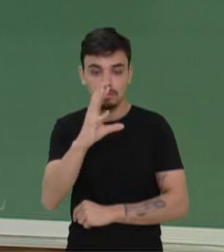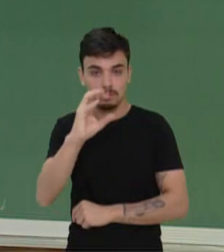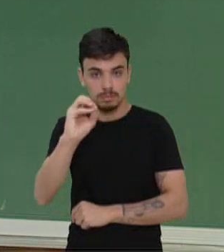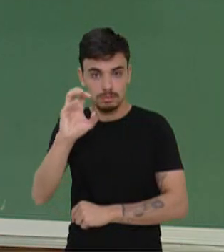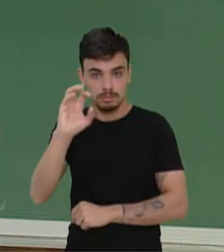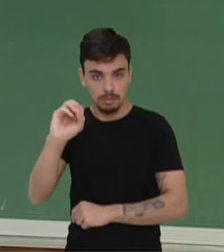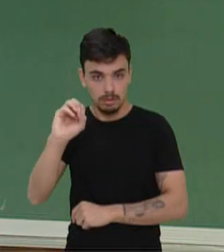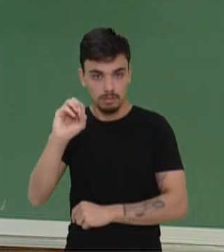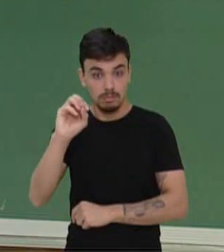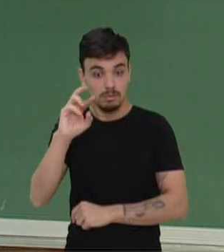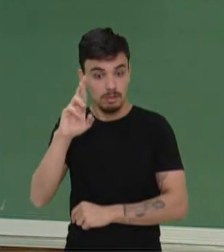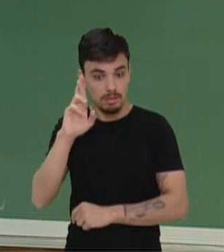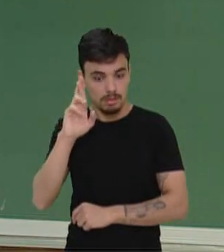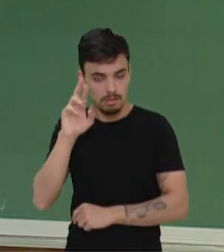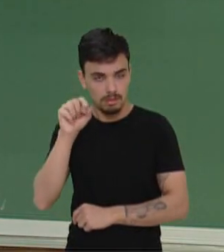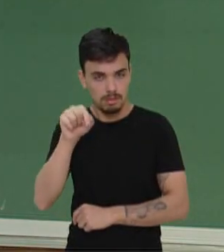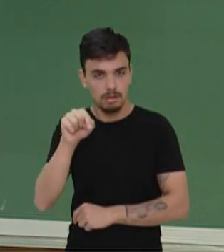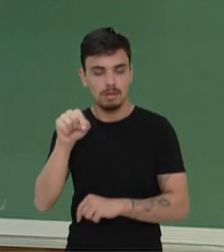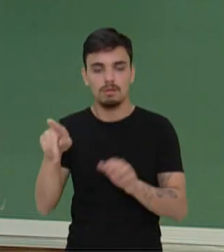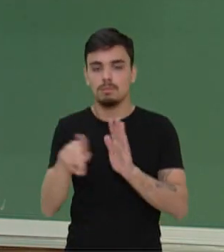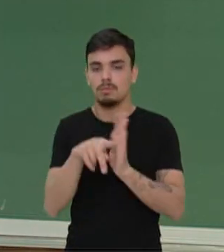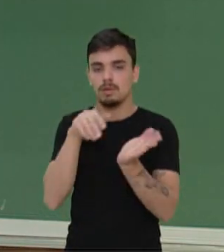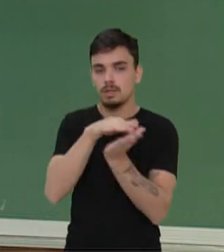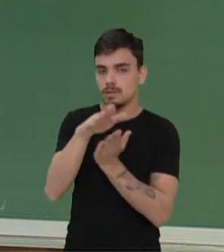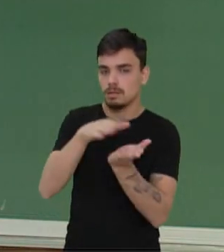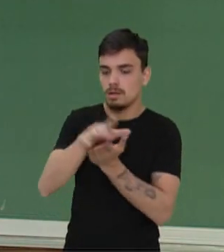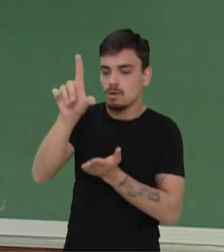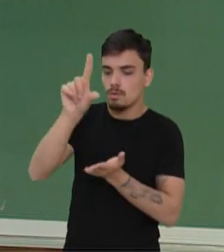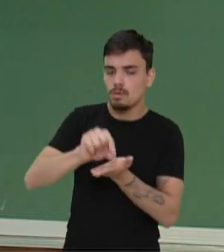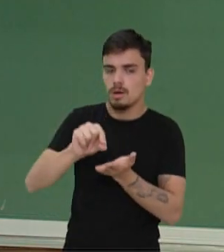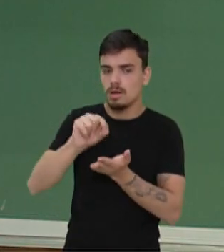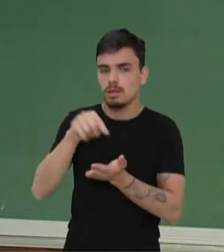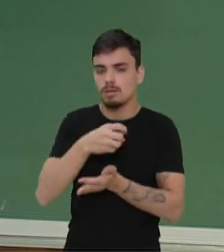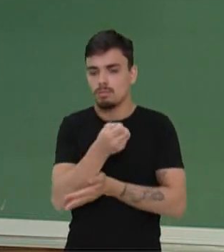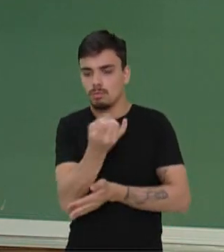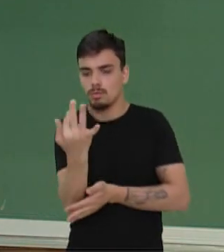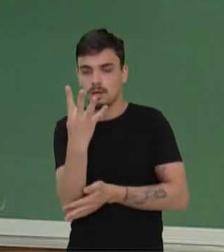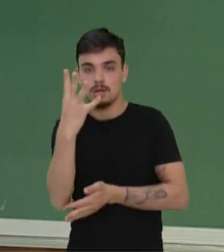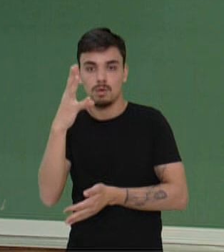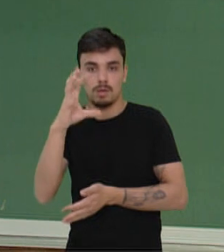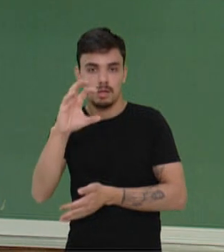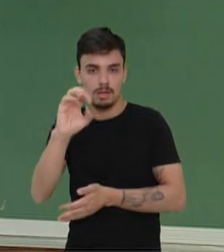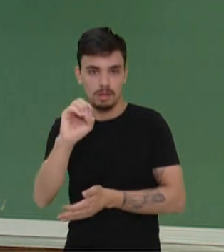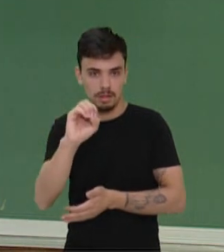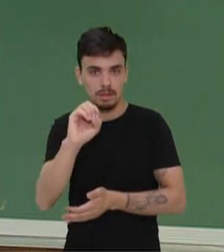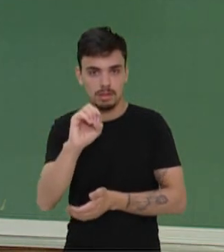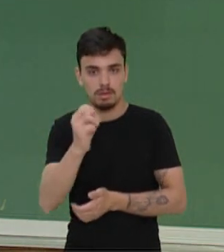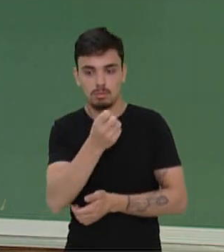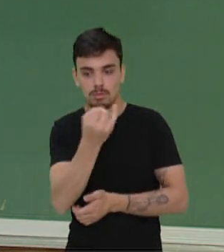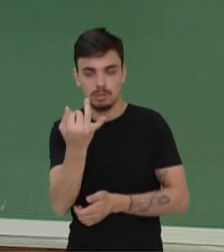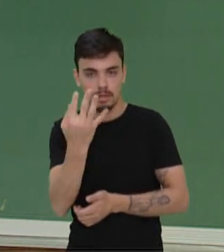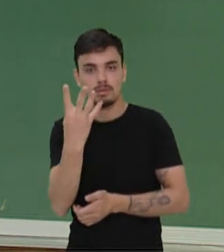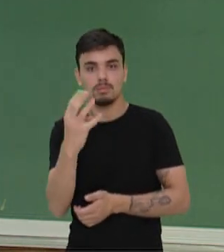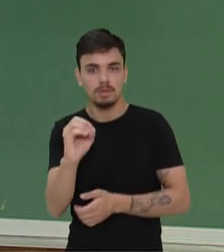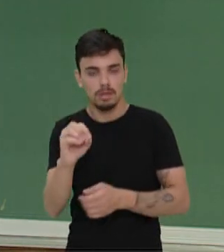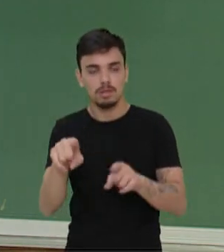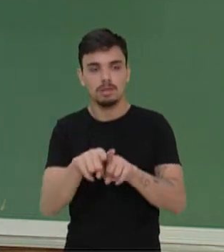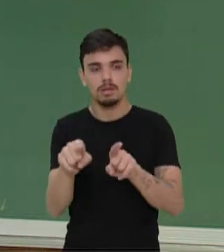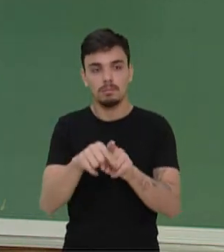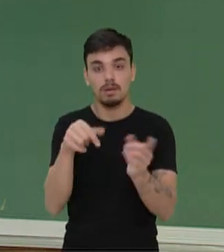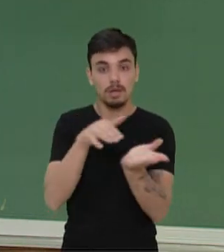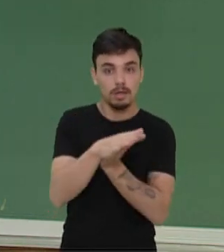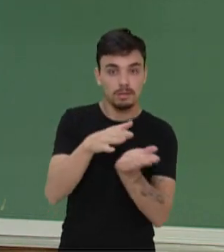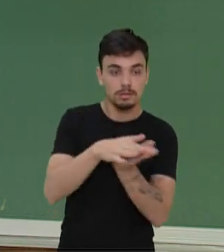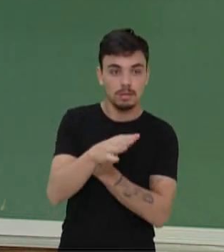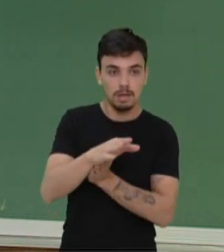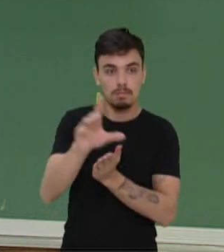custo mínimo, tá? Se eu faço uma produção, tenho uma produção de 40 unidades, o meu custo será de R$ 1.400. Qualquer